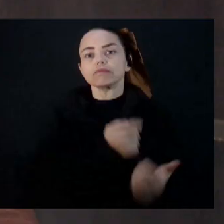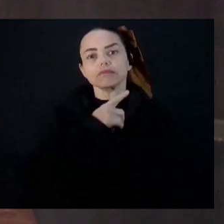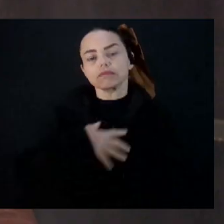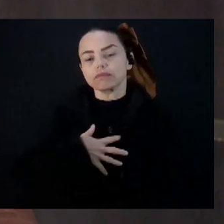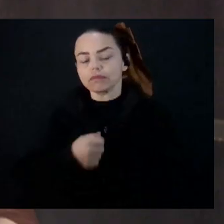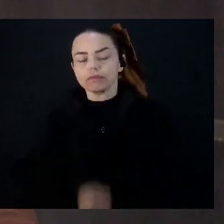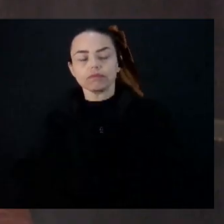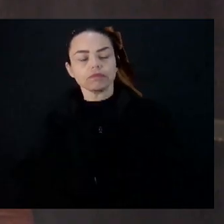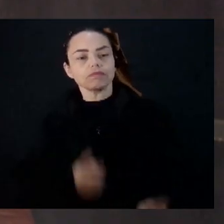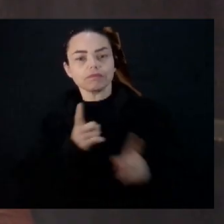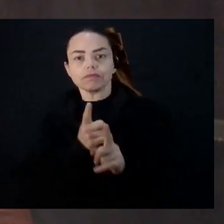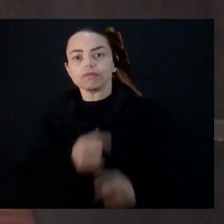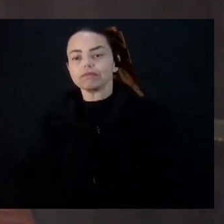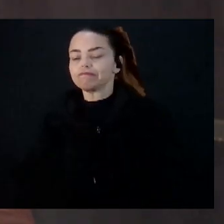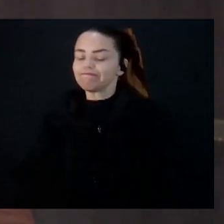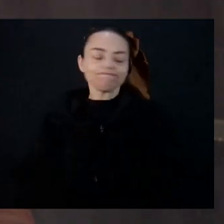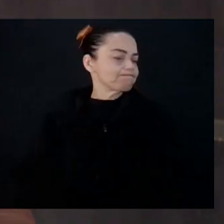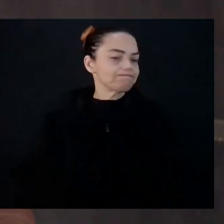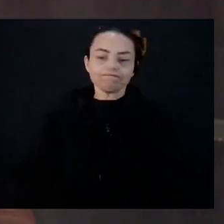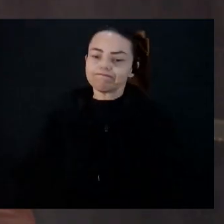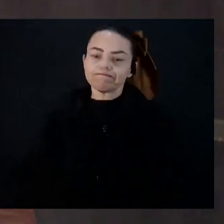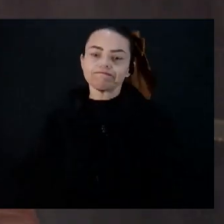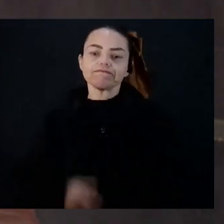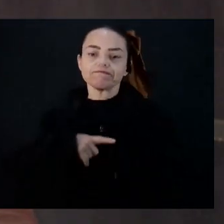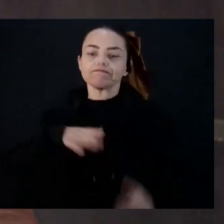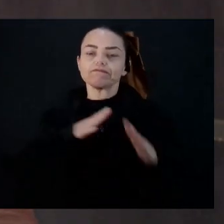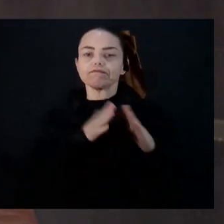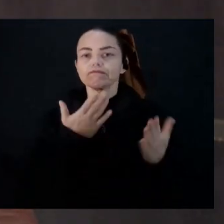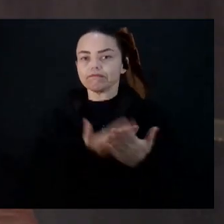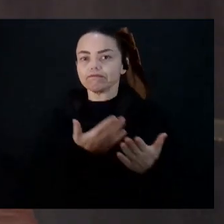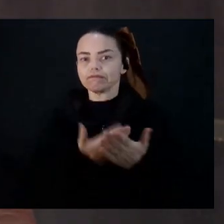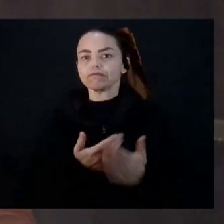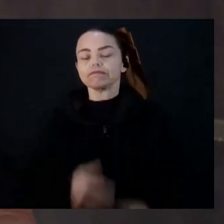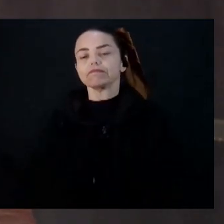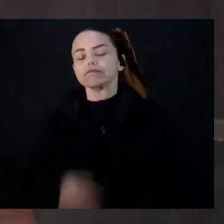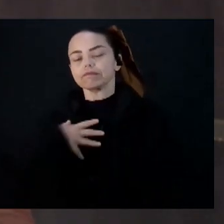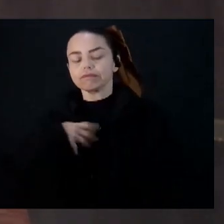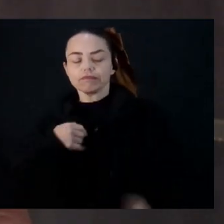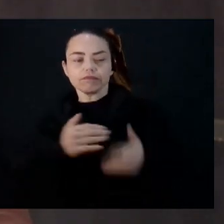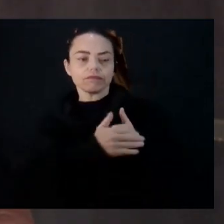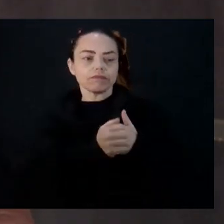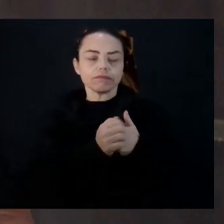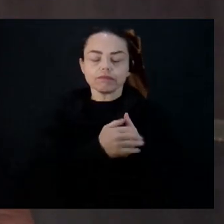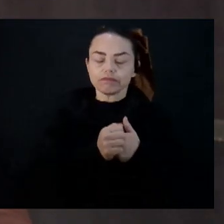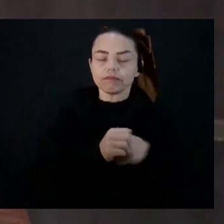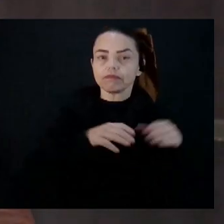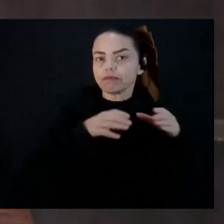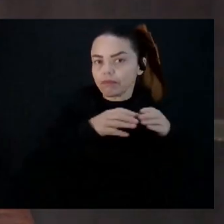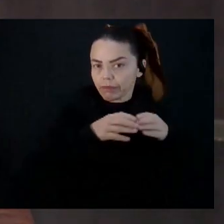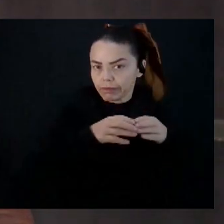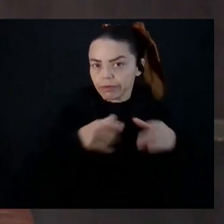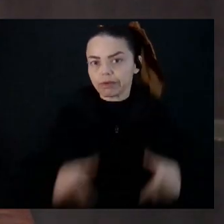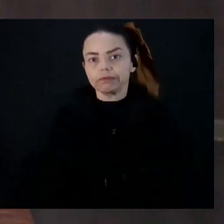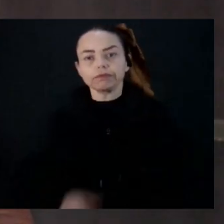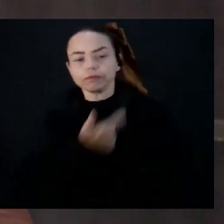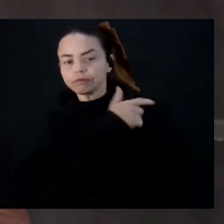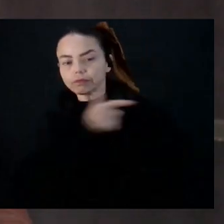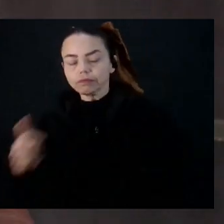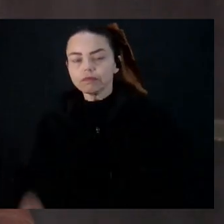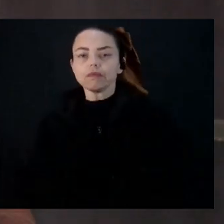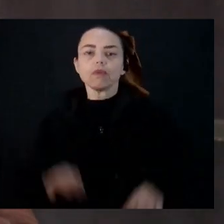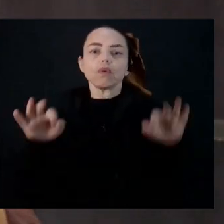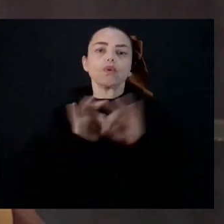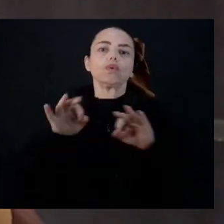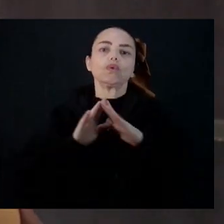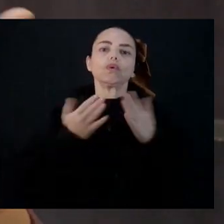vai encontrar? Você tem escolas que estão melhores em acolher esse público, tá? Mas hoje a gente não tem nenhuma escola que a gente pode